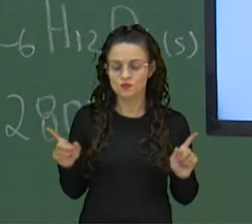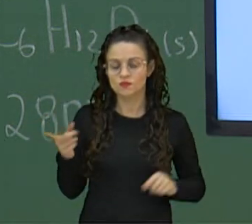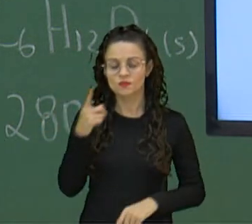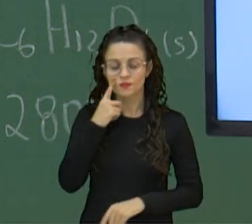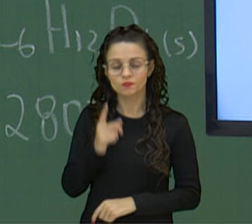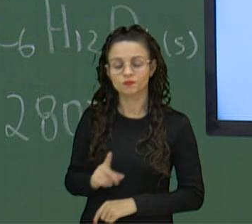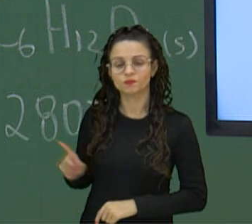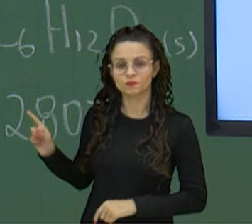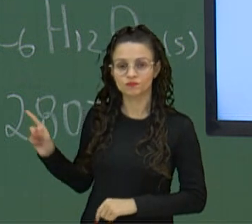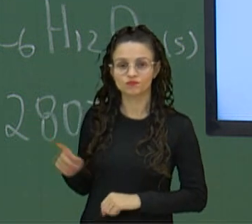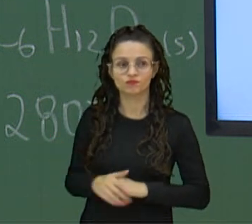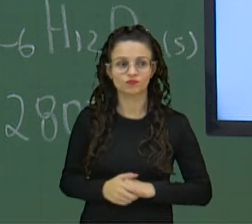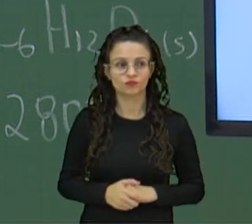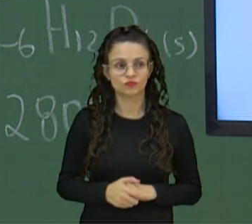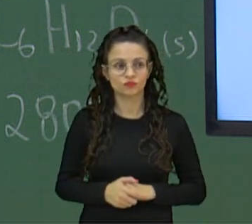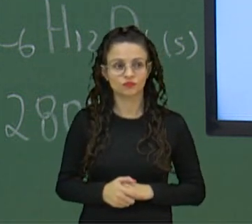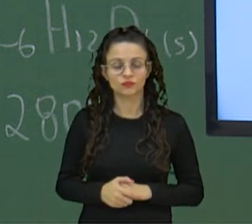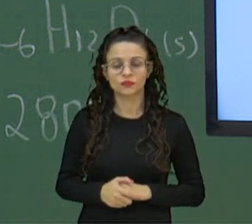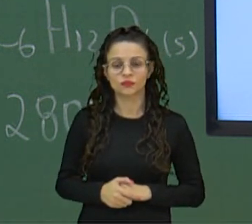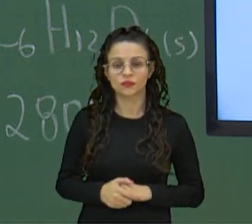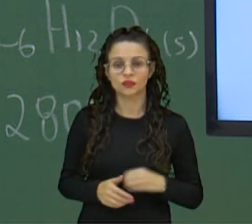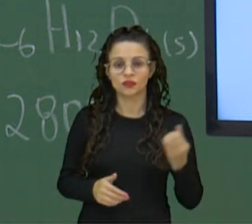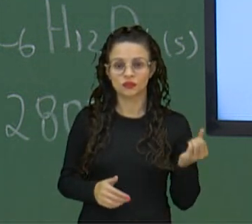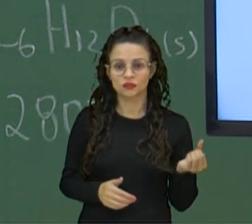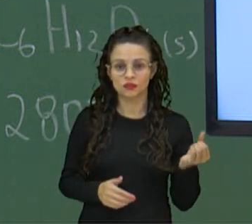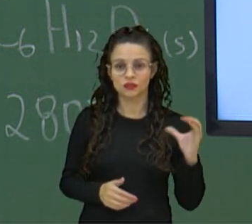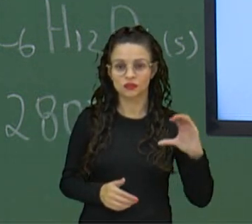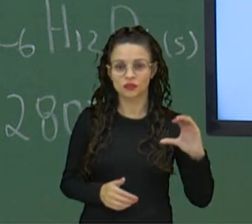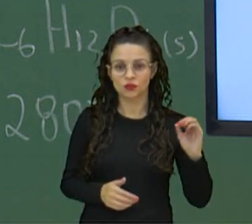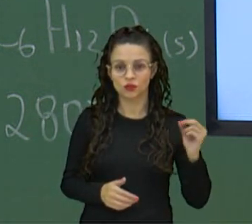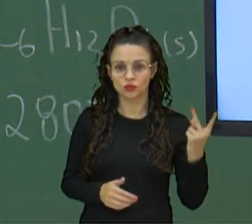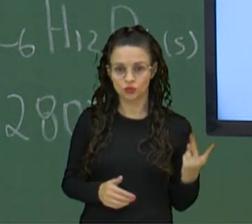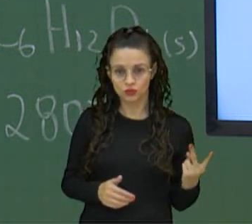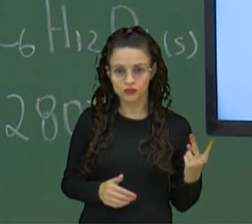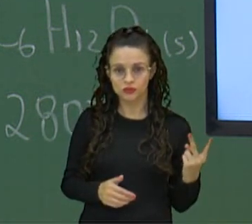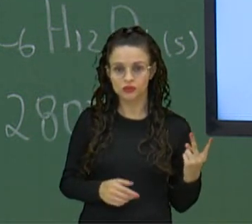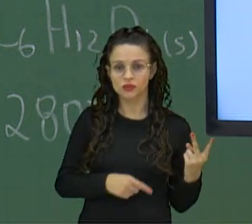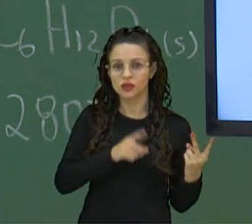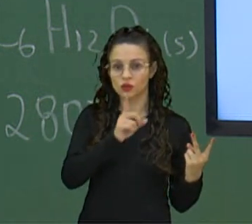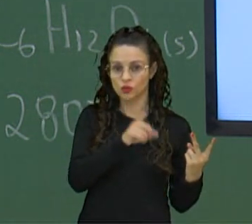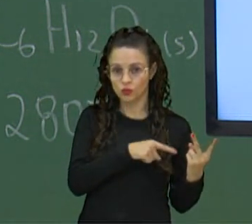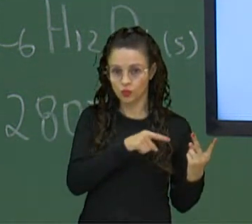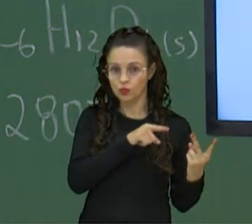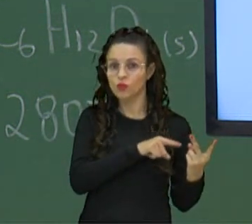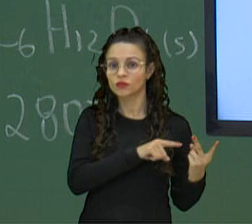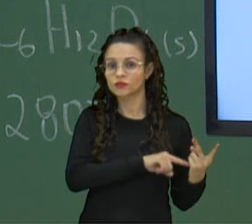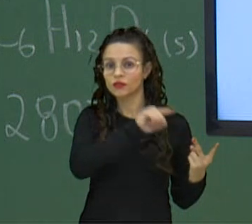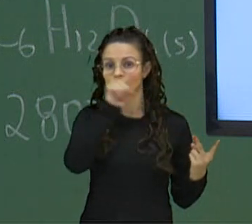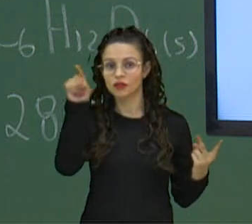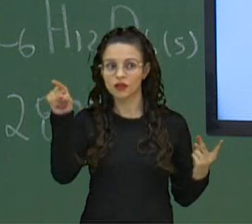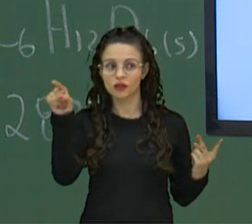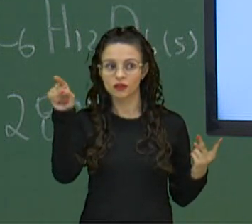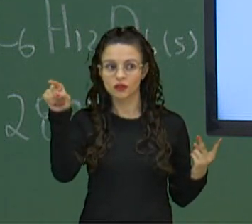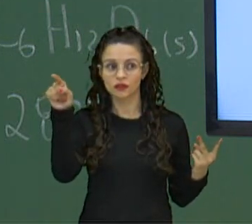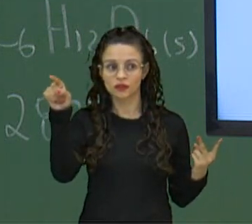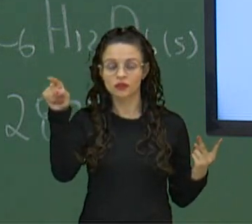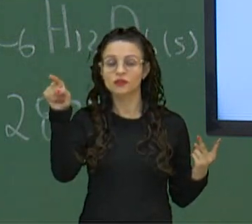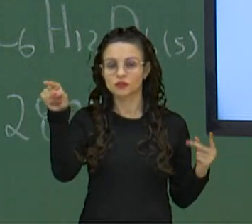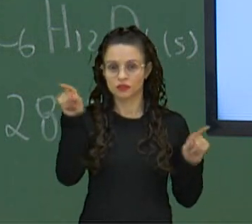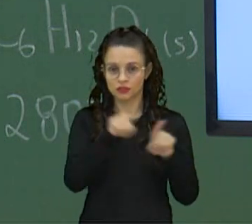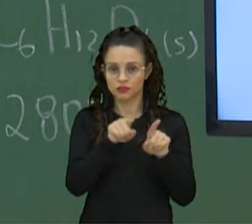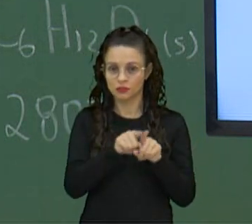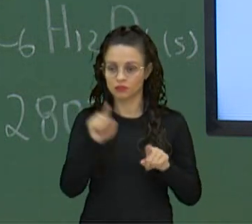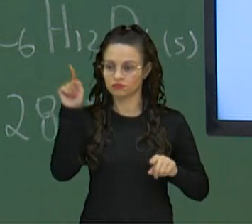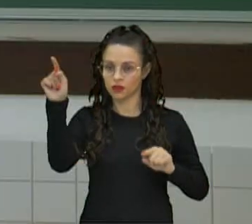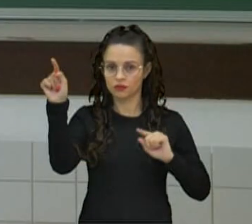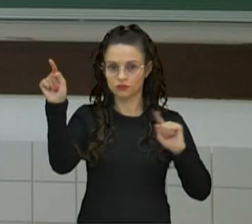então? Tenho 6CO2 aqui nos reagentes, corto fora com esse 6CO2